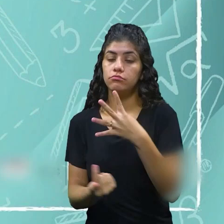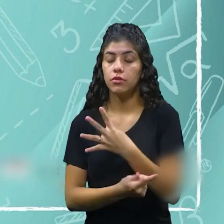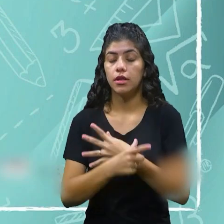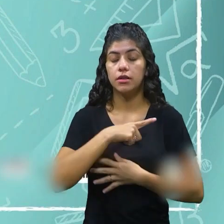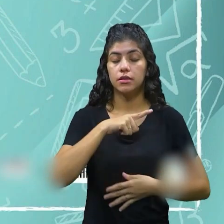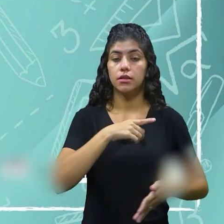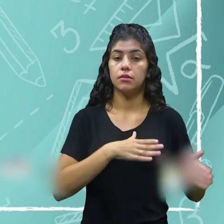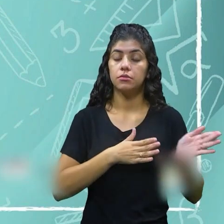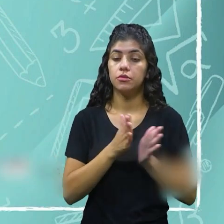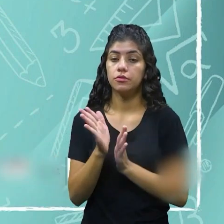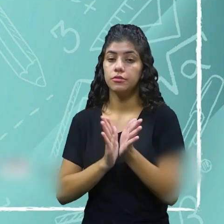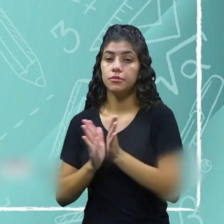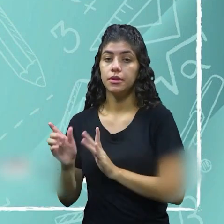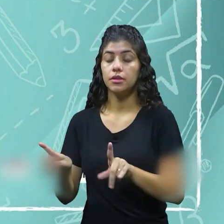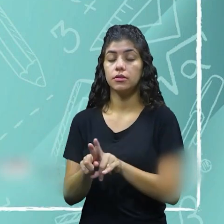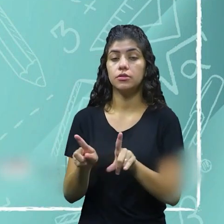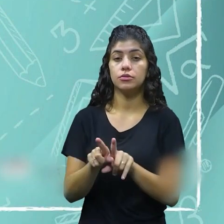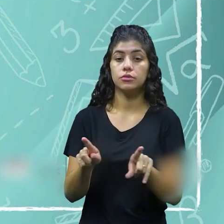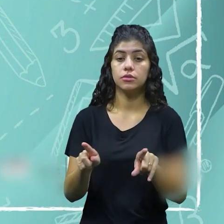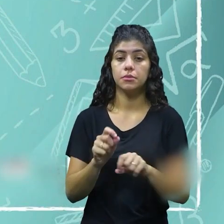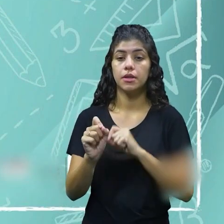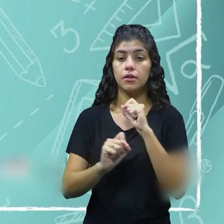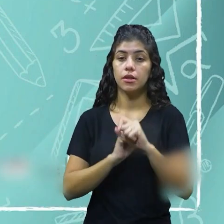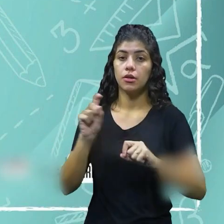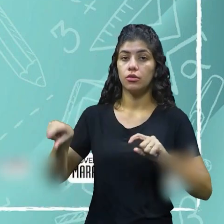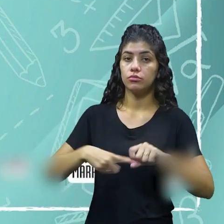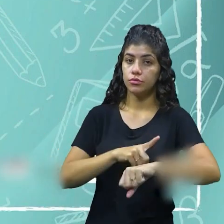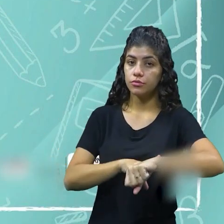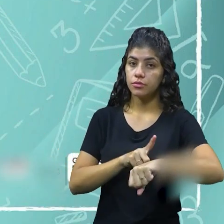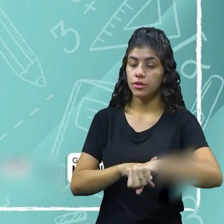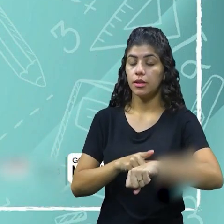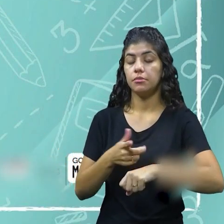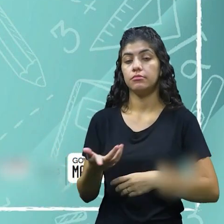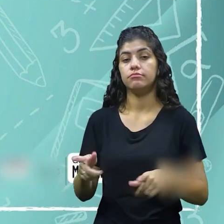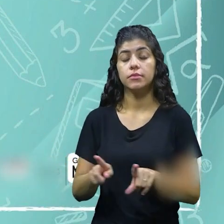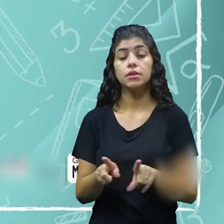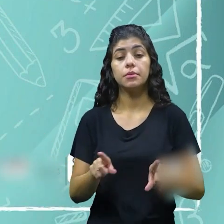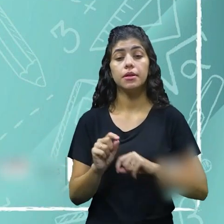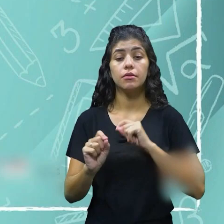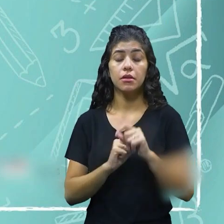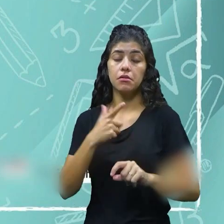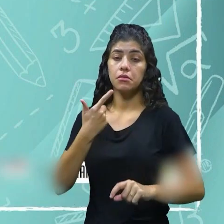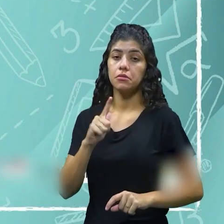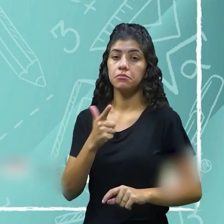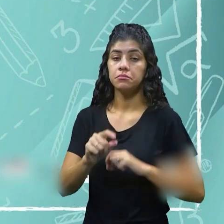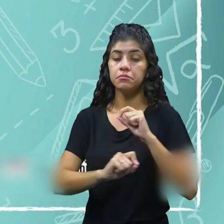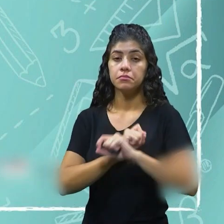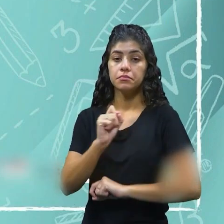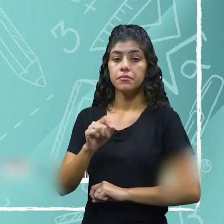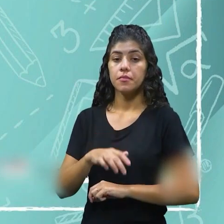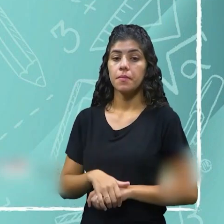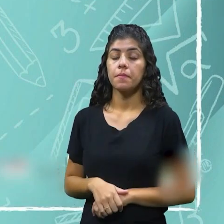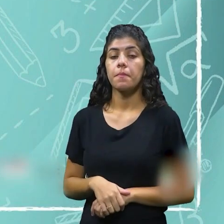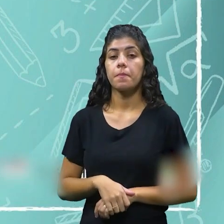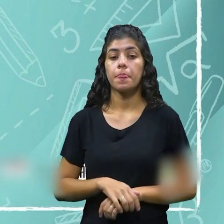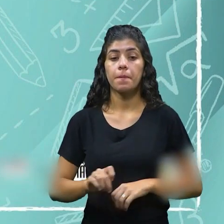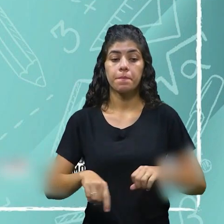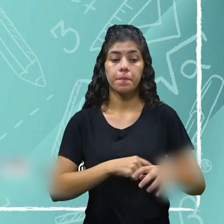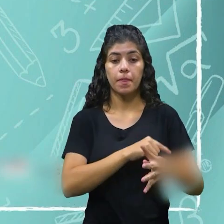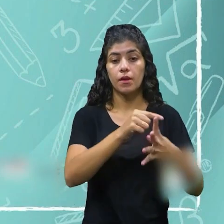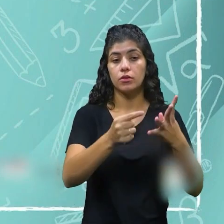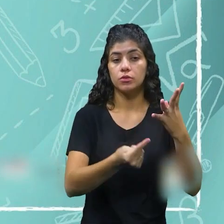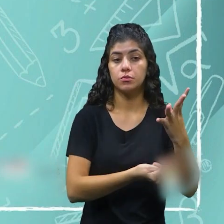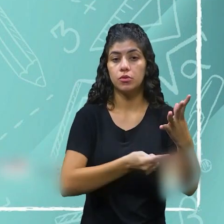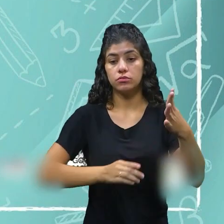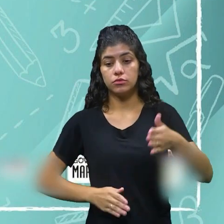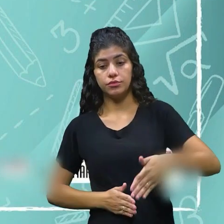corpo em um movimento em função do tempo. Observe que a trajetória não inclui não somente os pontos percorridos,